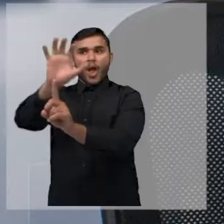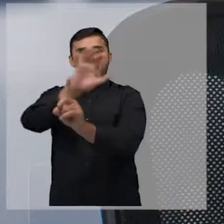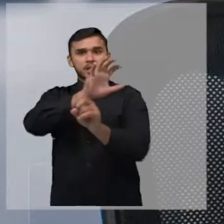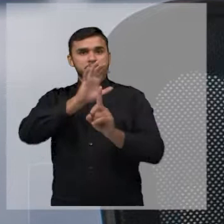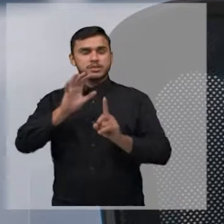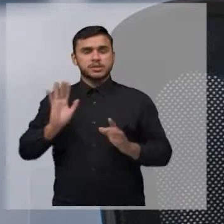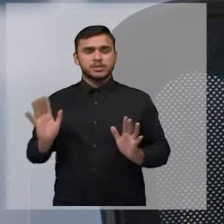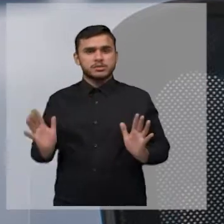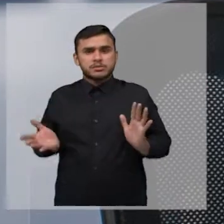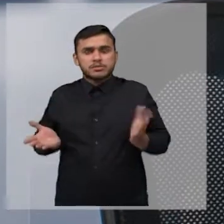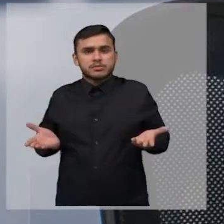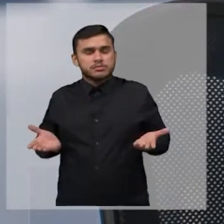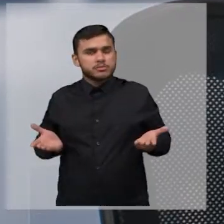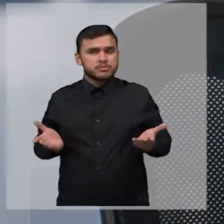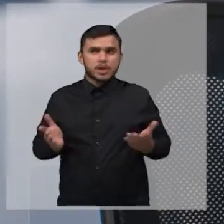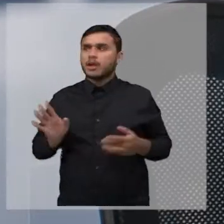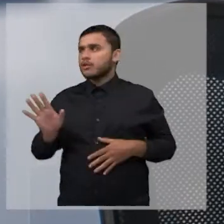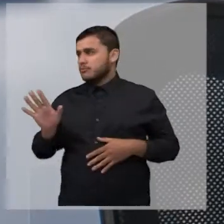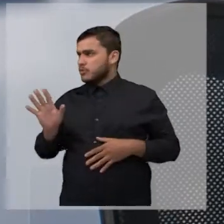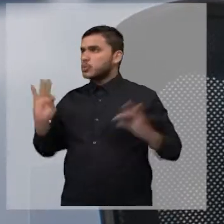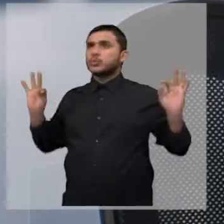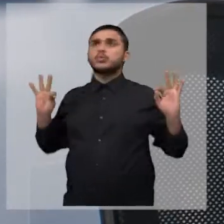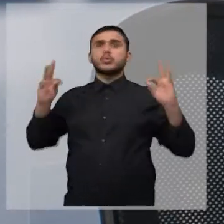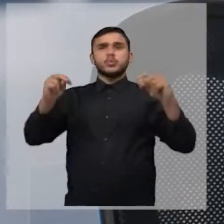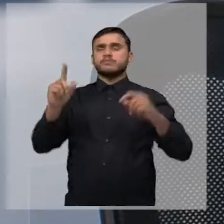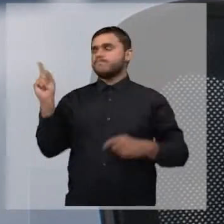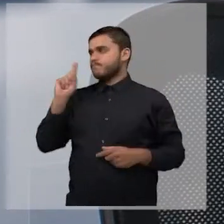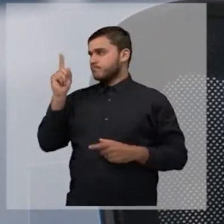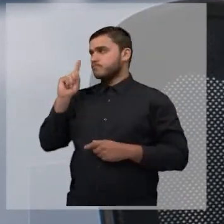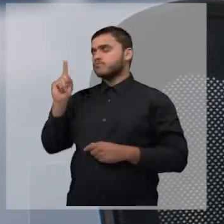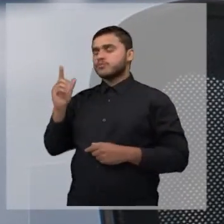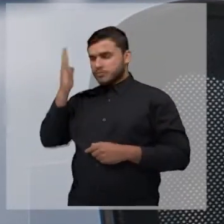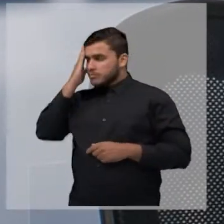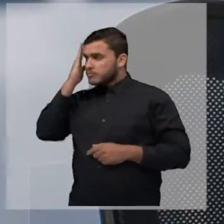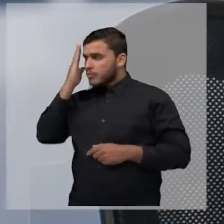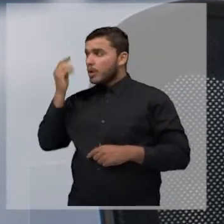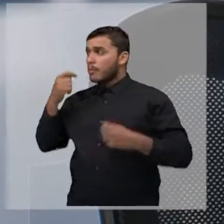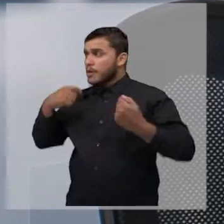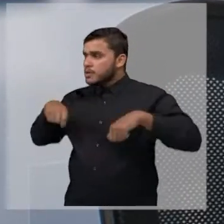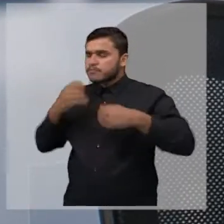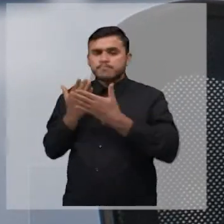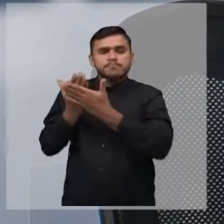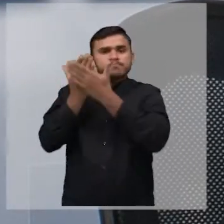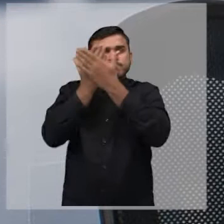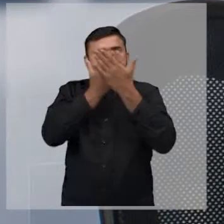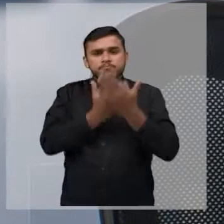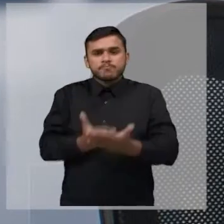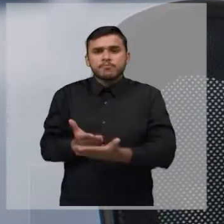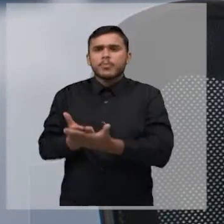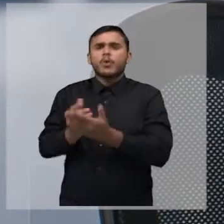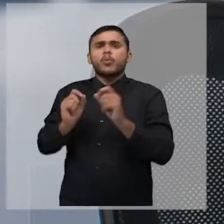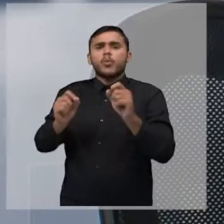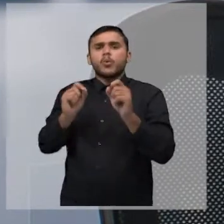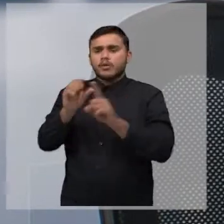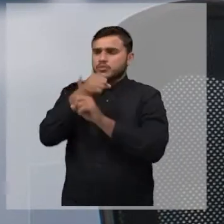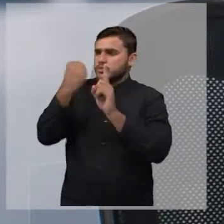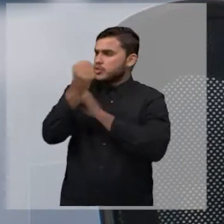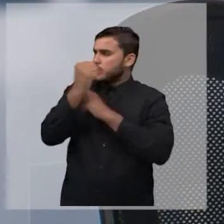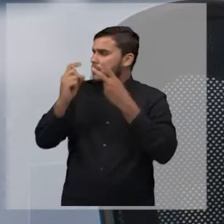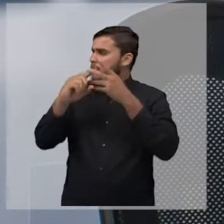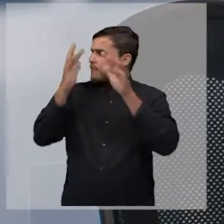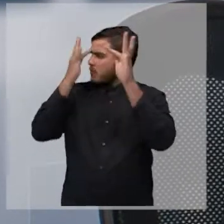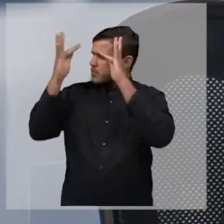análise sociológica e filosófica, ela bem aplicada, ela faz não só questionamentos, como faz aquele aluno